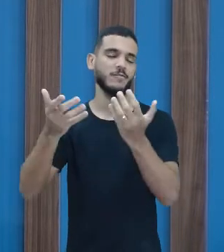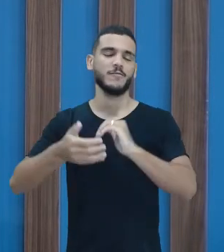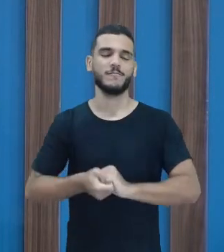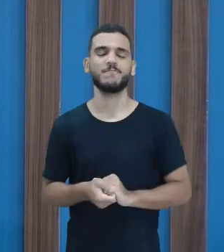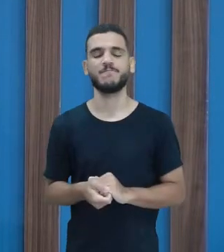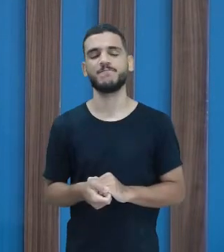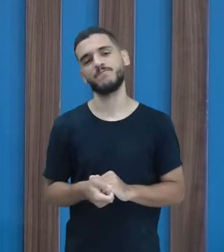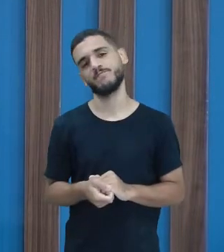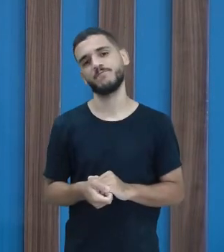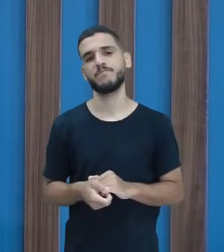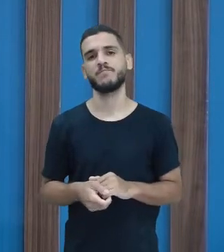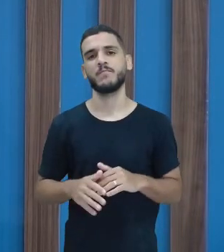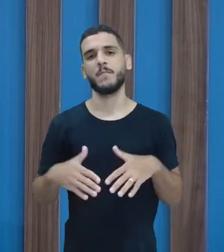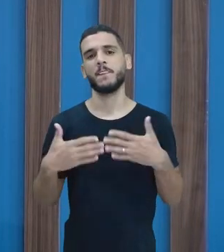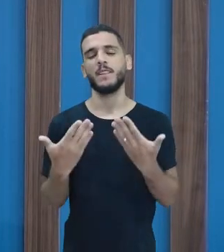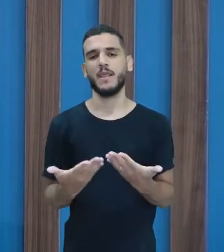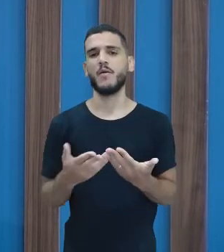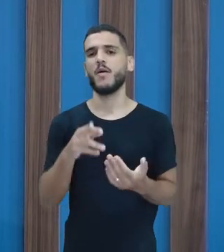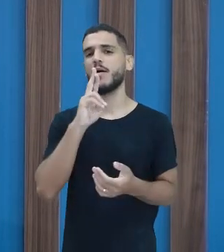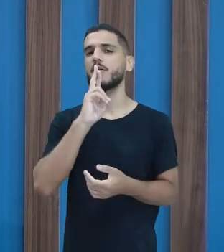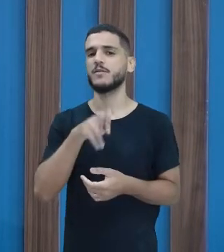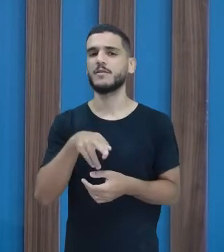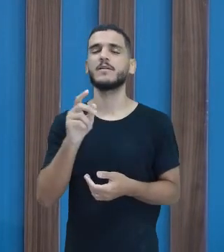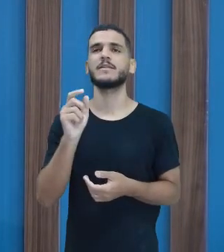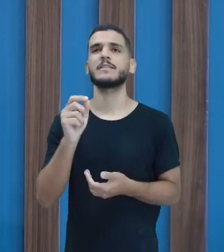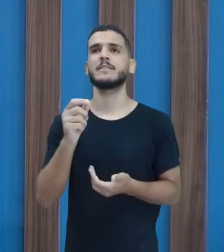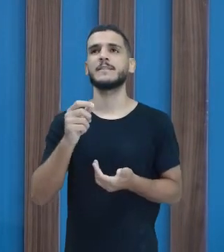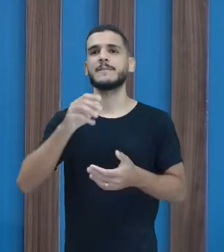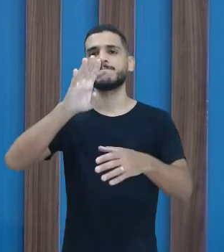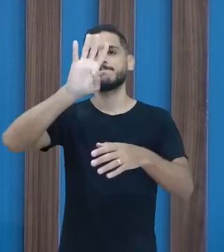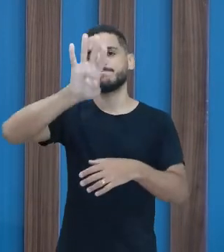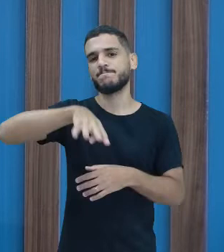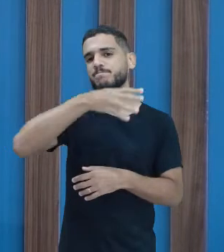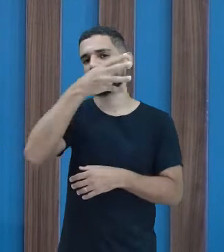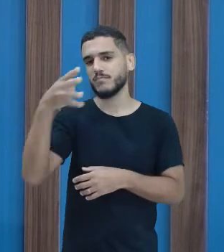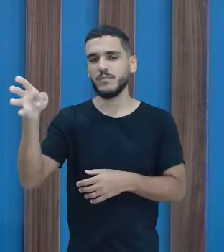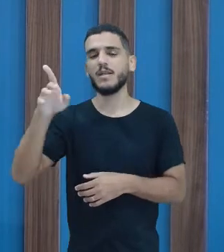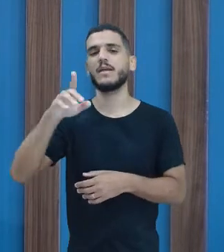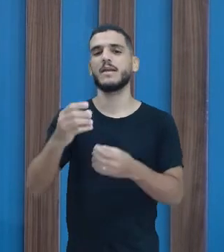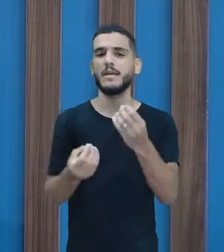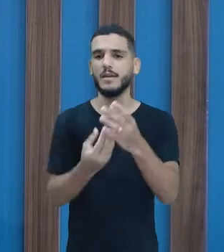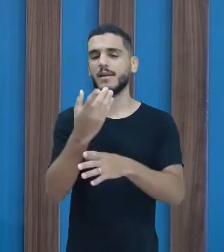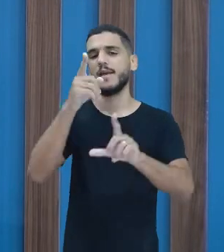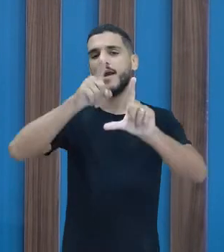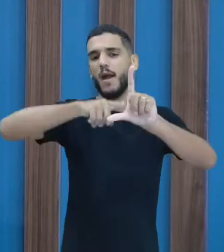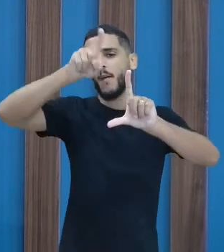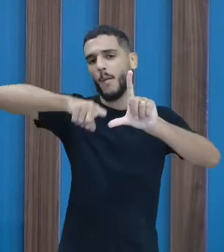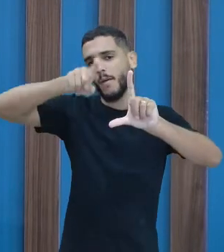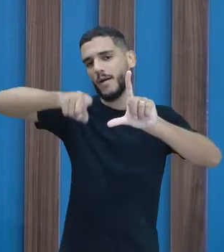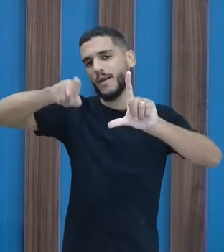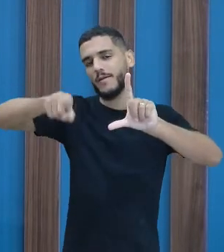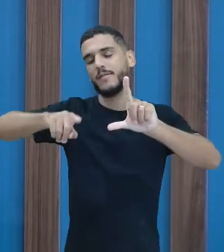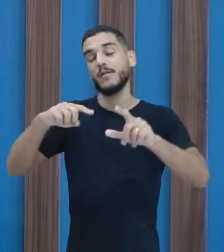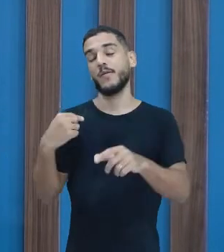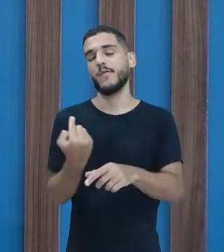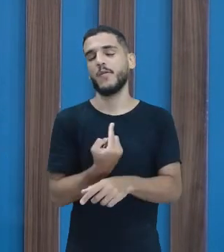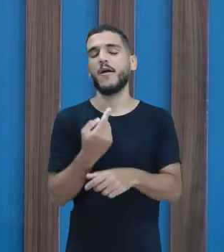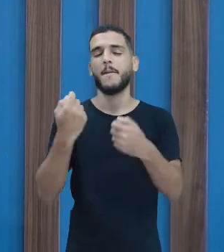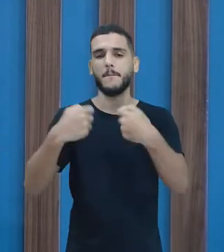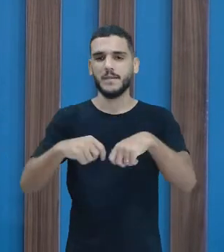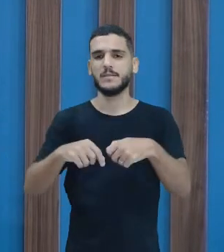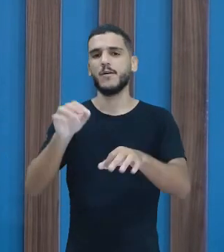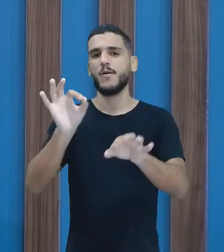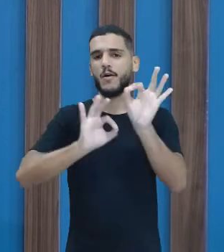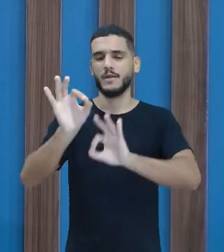Que é justamente o resultado da tabela que vai dar origem ao gráfico, né? Então, a gente precisa organizar em